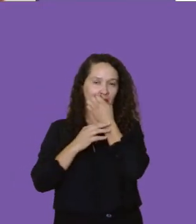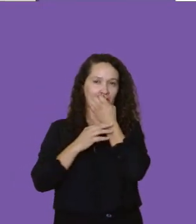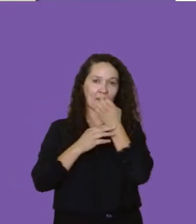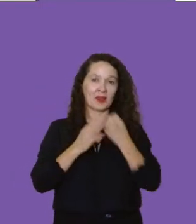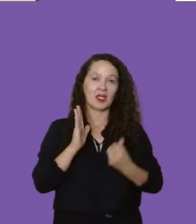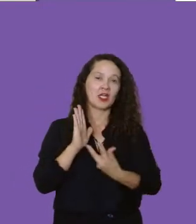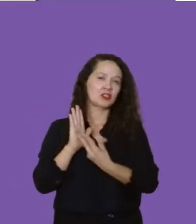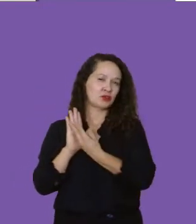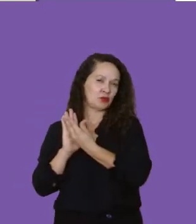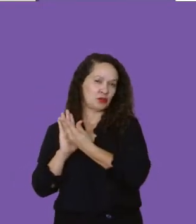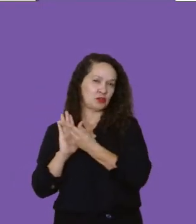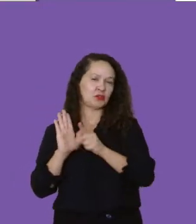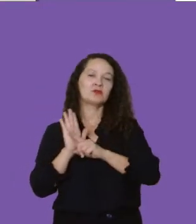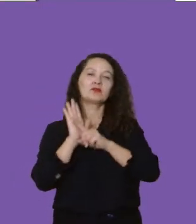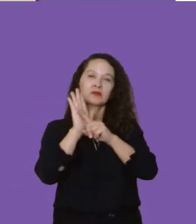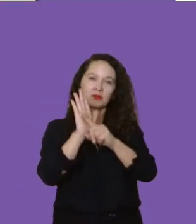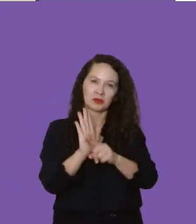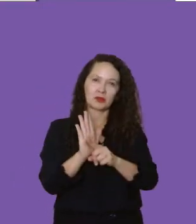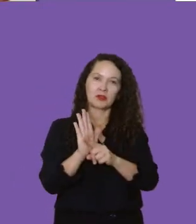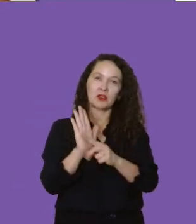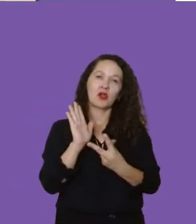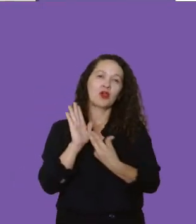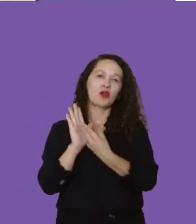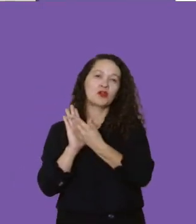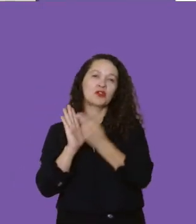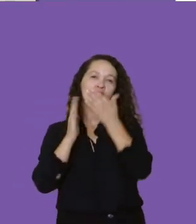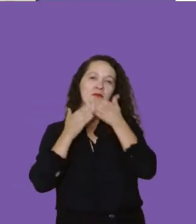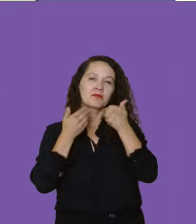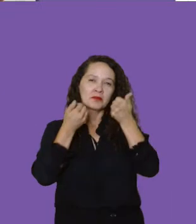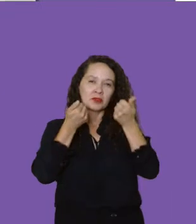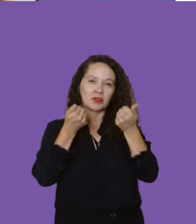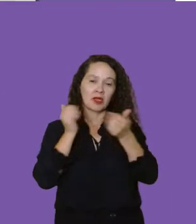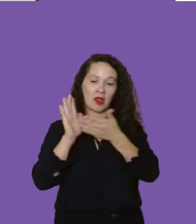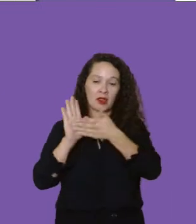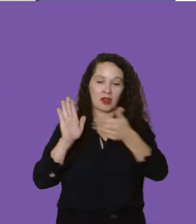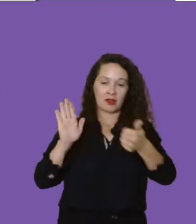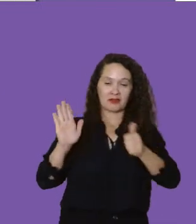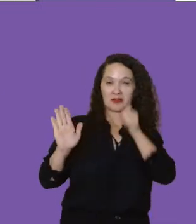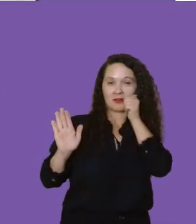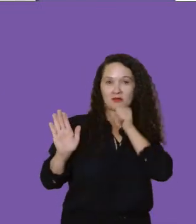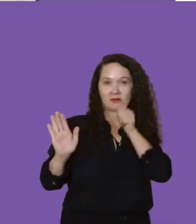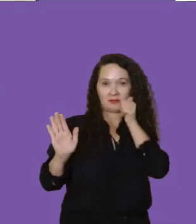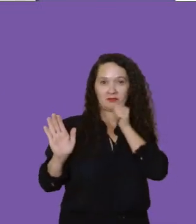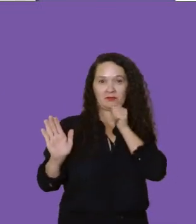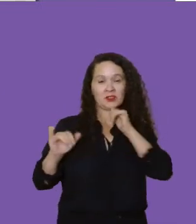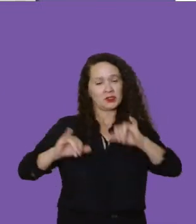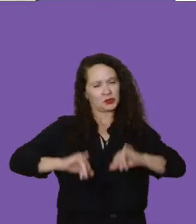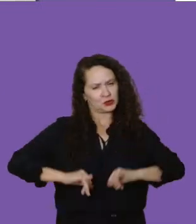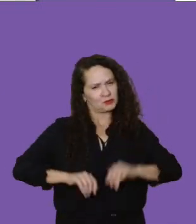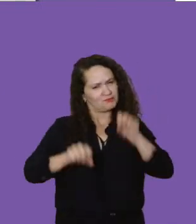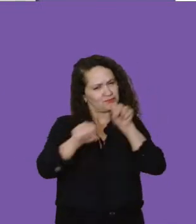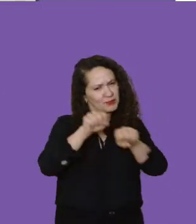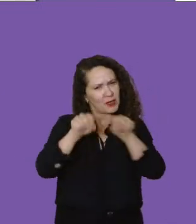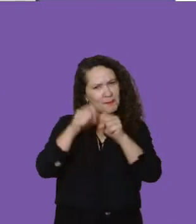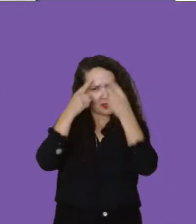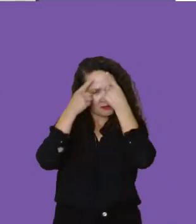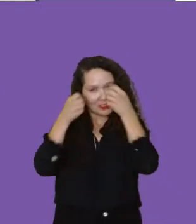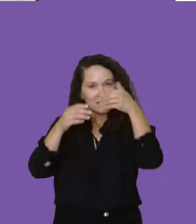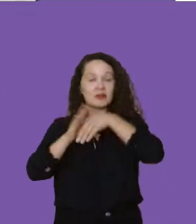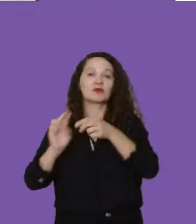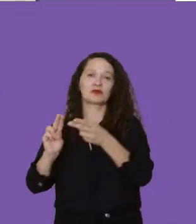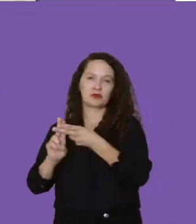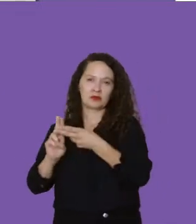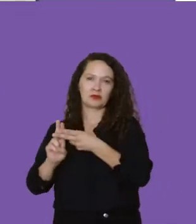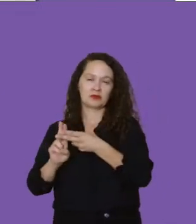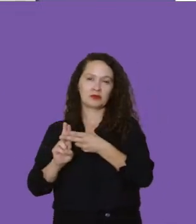cirurgias reparatórias, cirurgia plástica reparatória para as mulheres que sofreram violência no SUS,